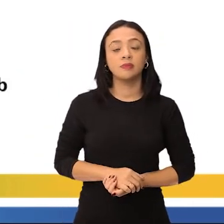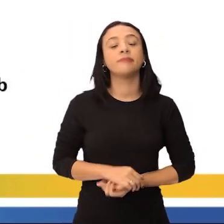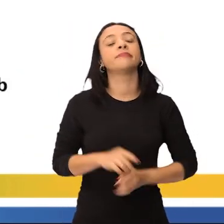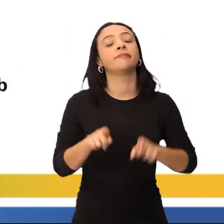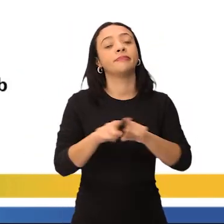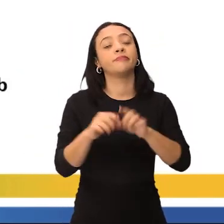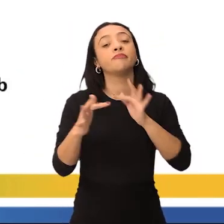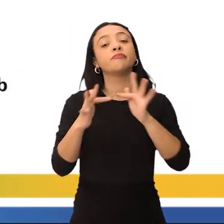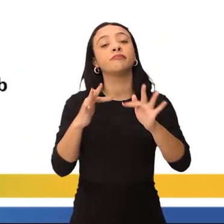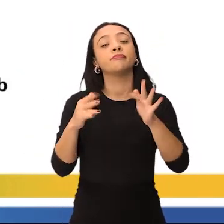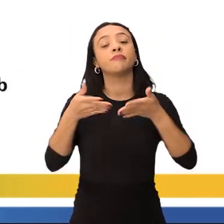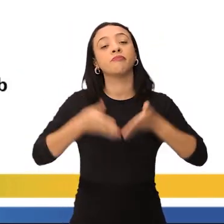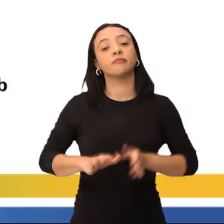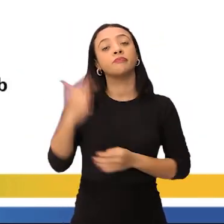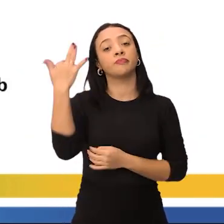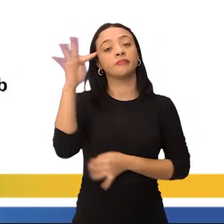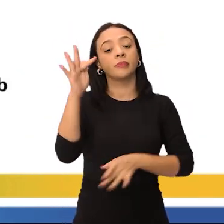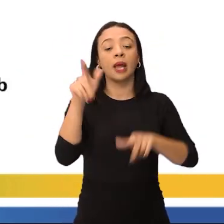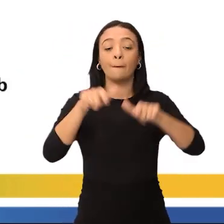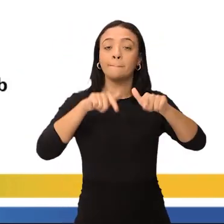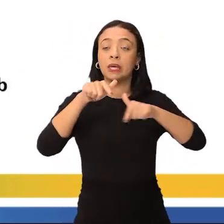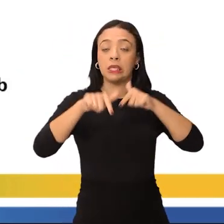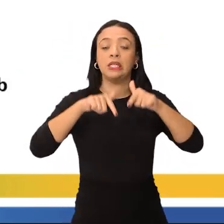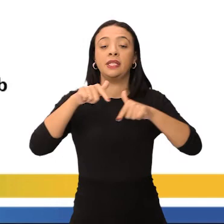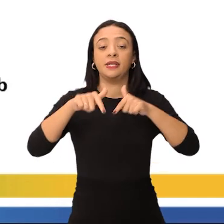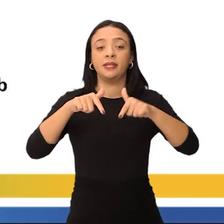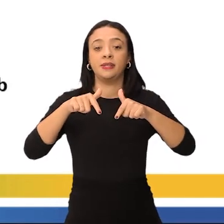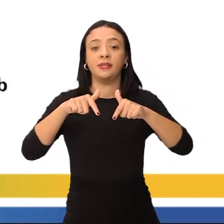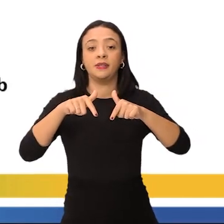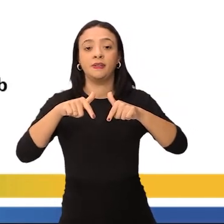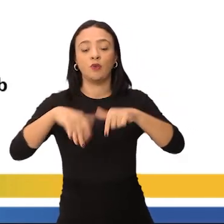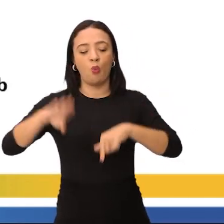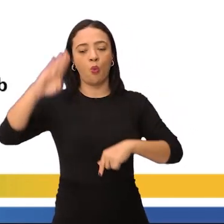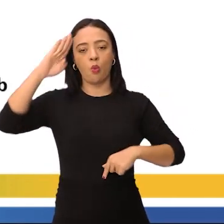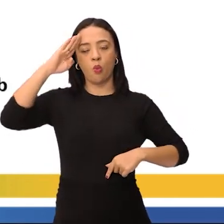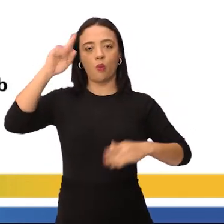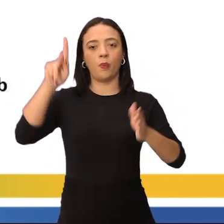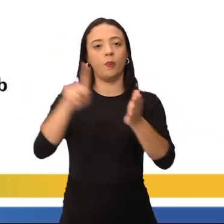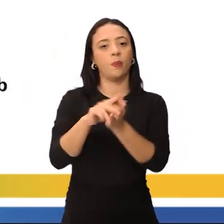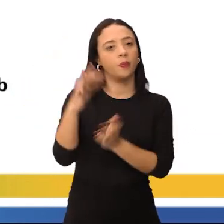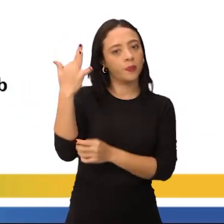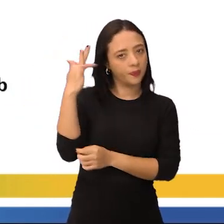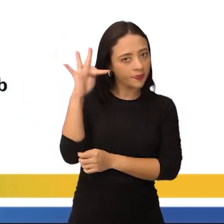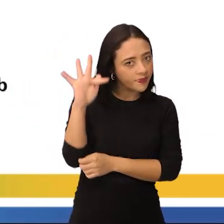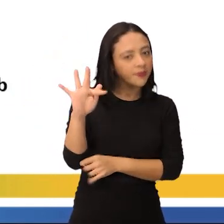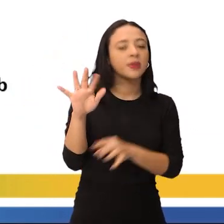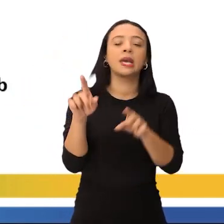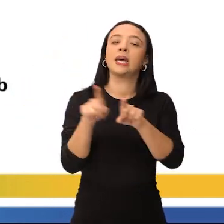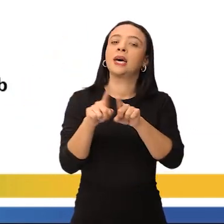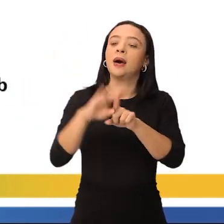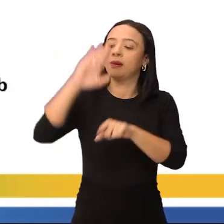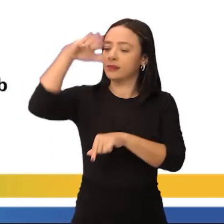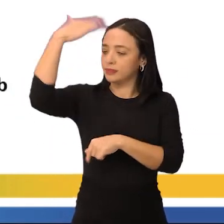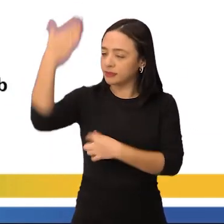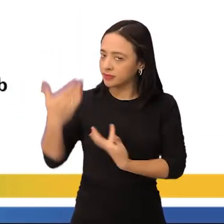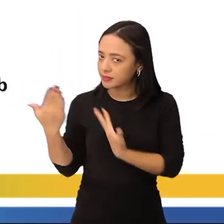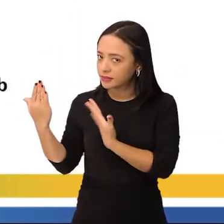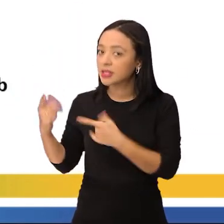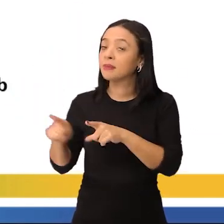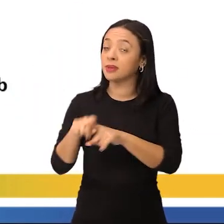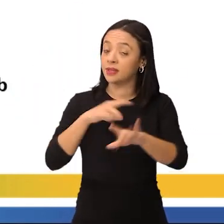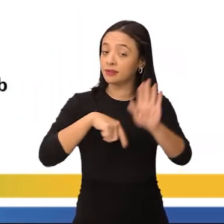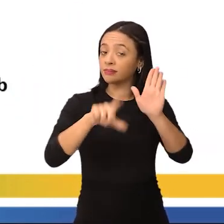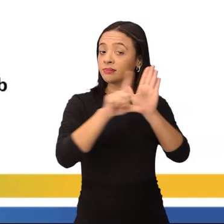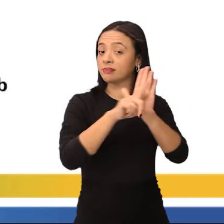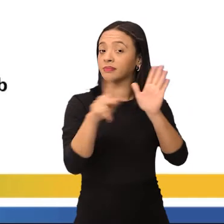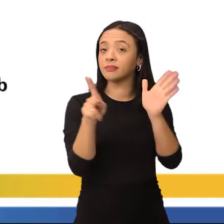é um físico francês que trabalhava aí no exército francês e em homenagem a ele também tem a